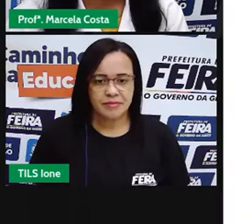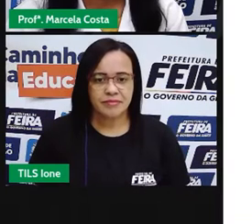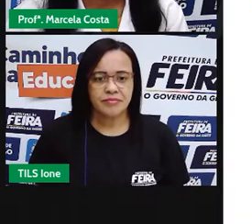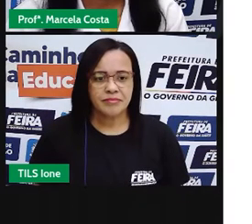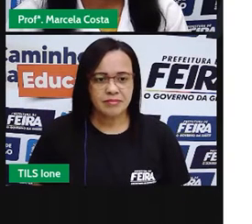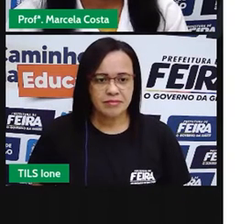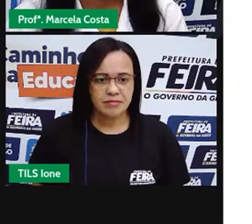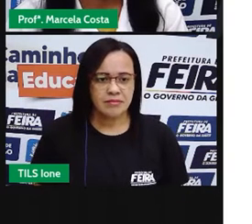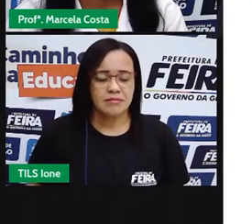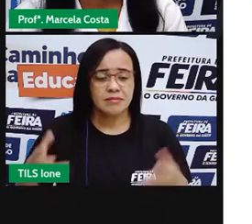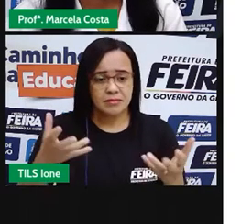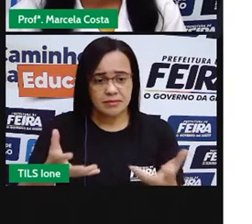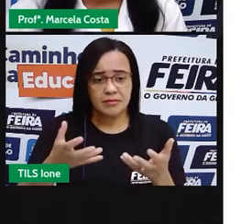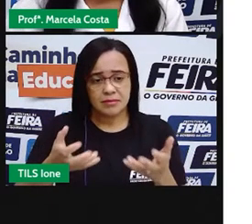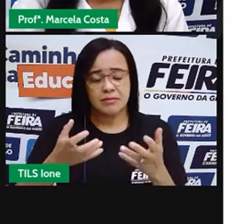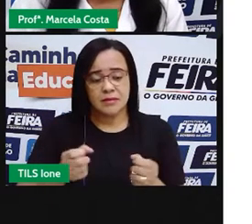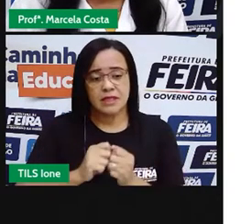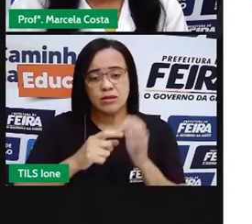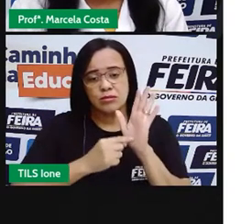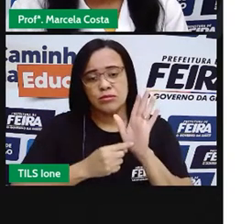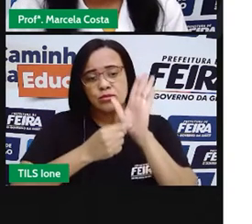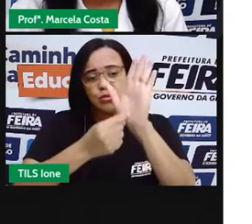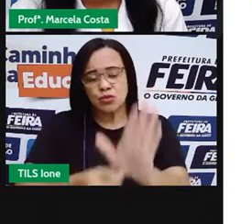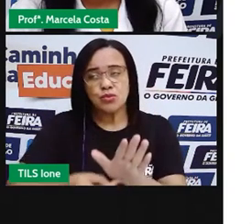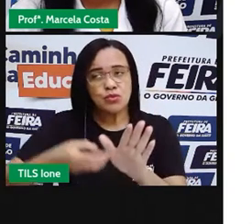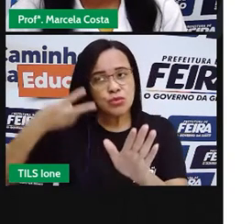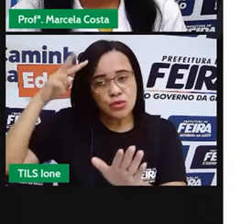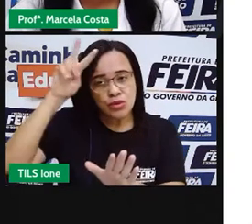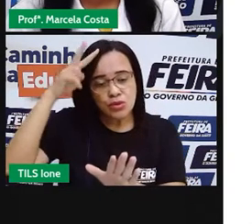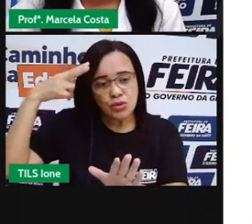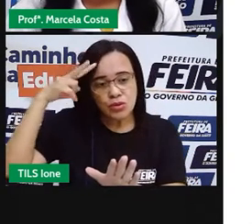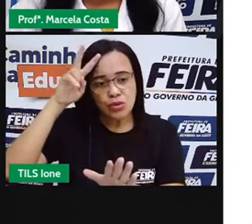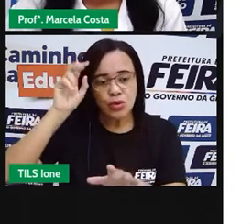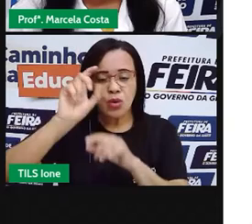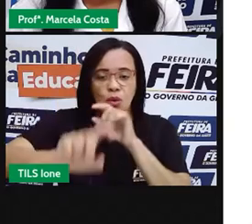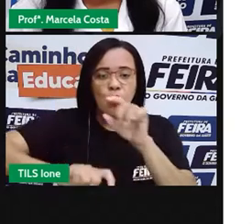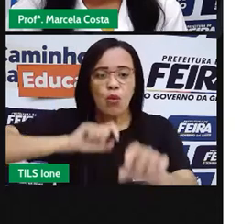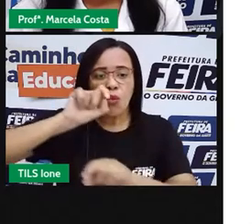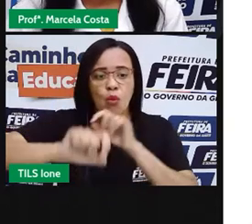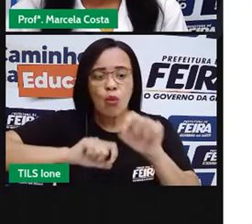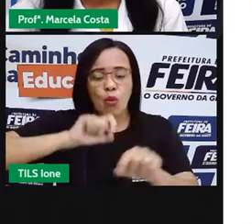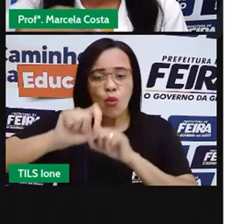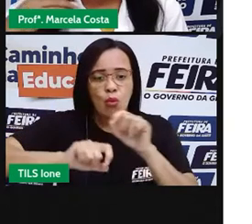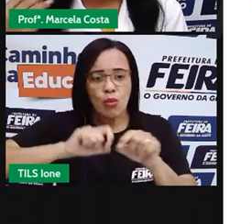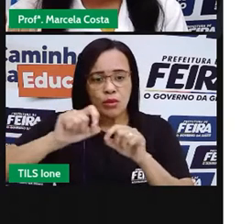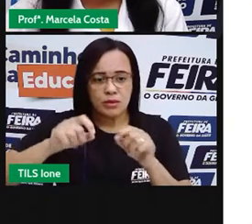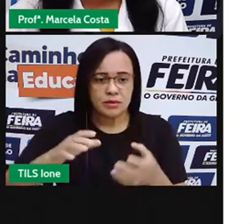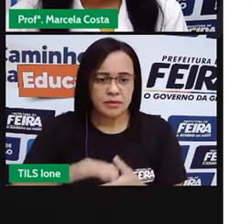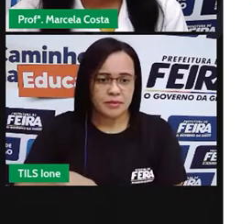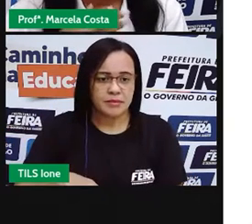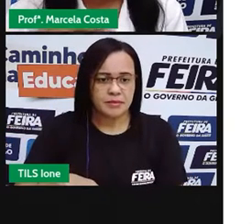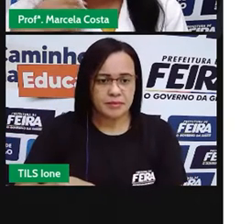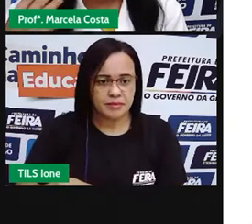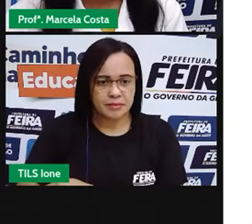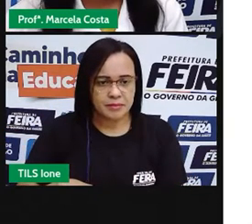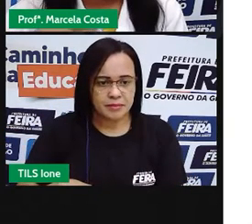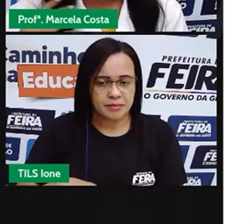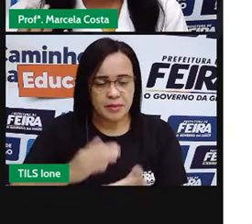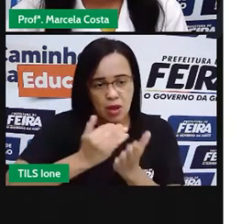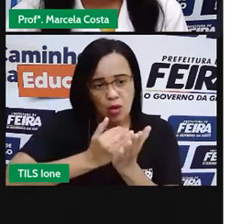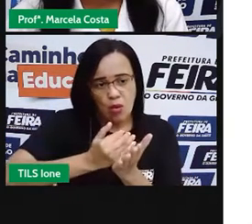eu quero nossa história e a gente